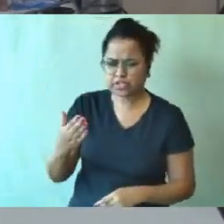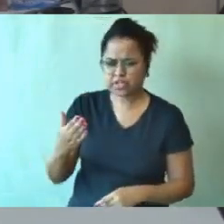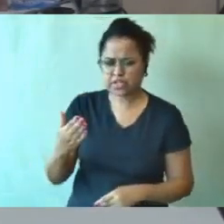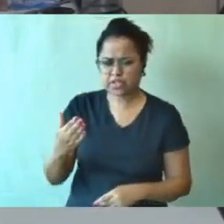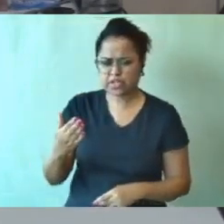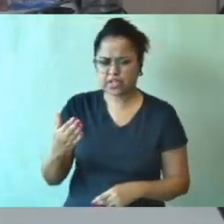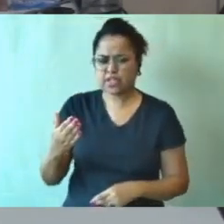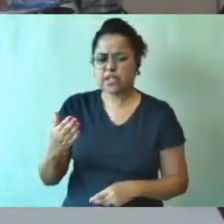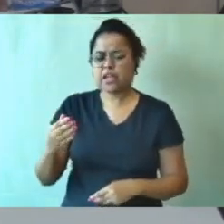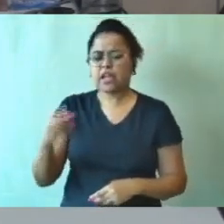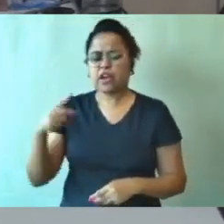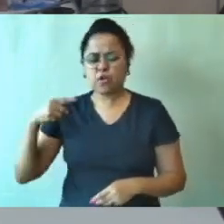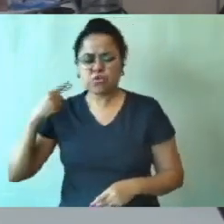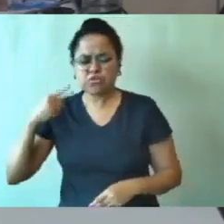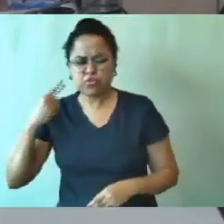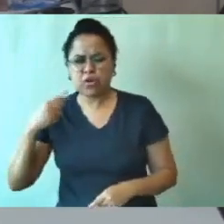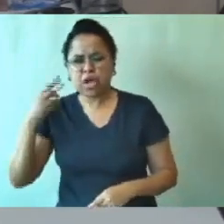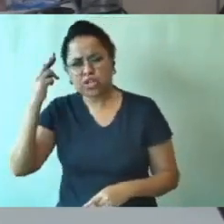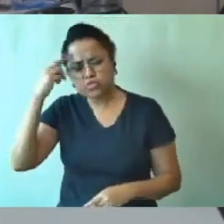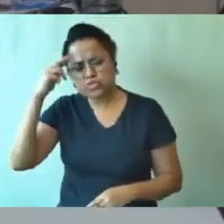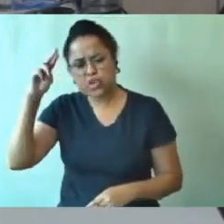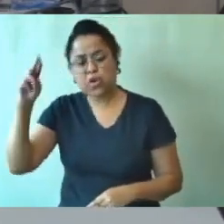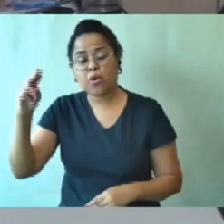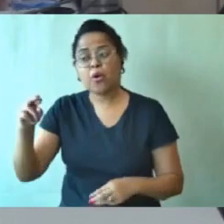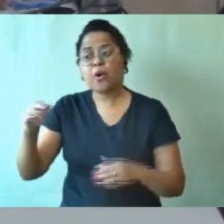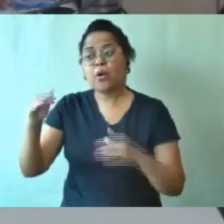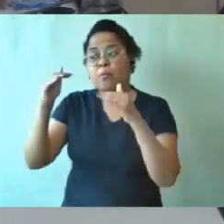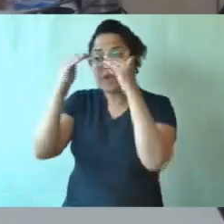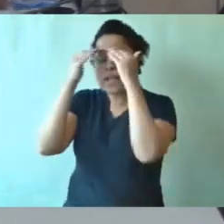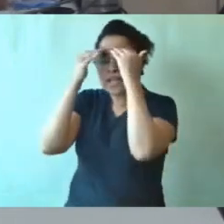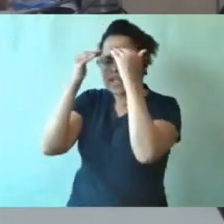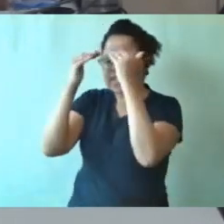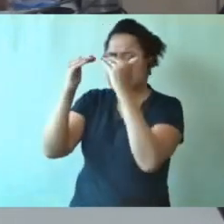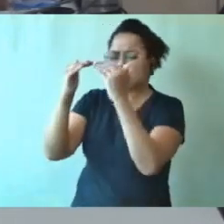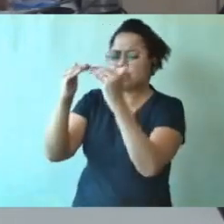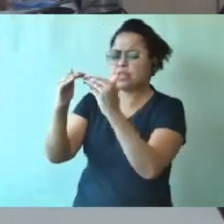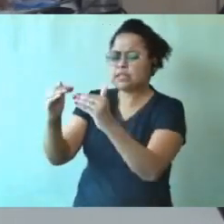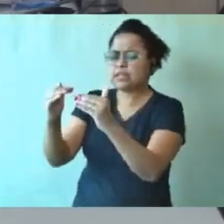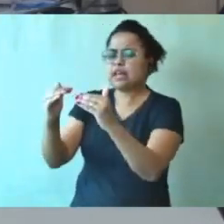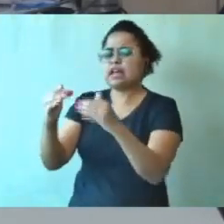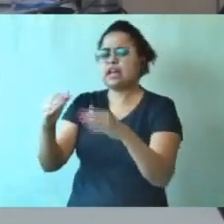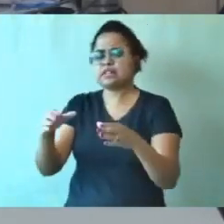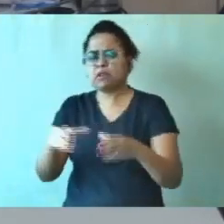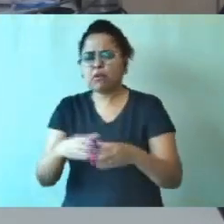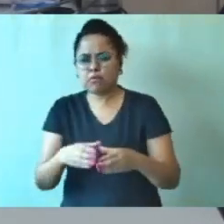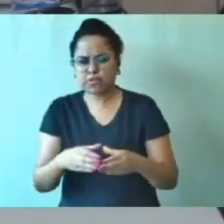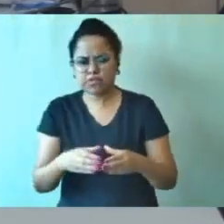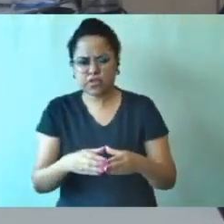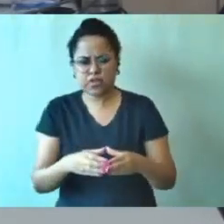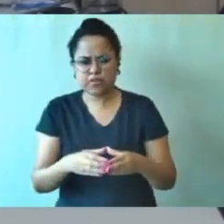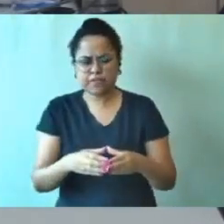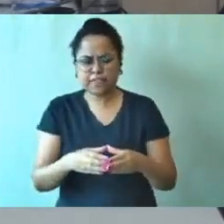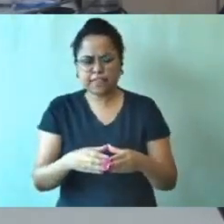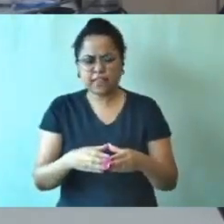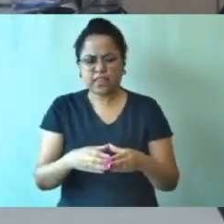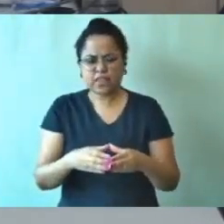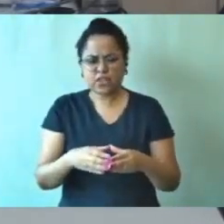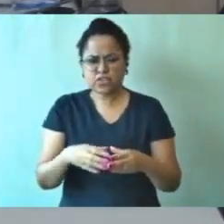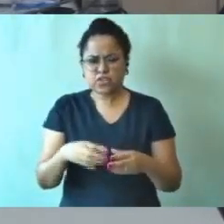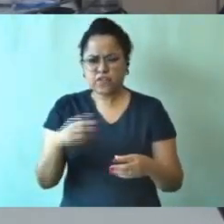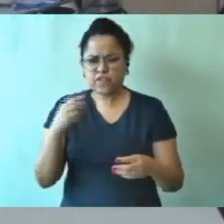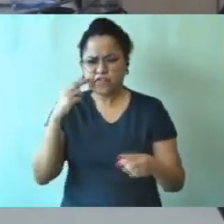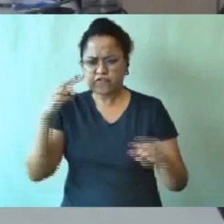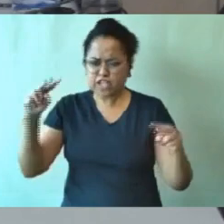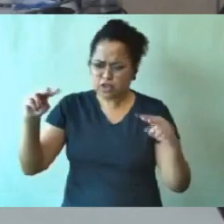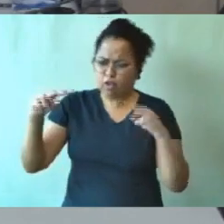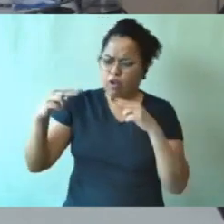comissão. O senhor está o tempo todo falando. Eu gostaria que o senhor olhasse para a gente quando a gente estivesse aqui conversando. Isso aqui é o